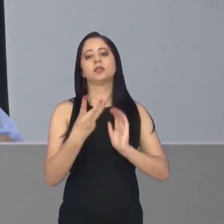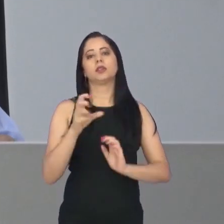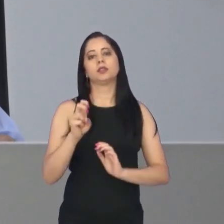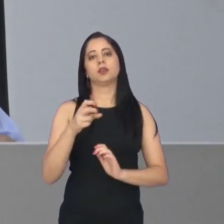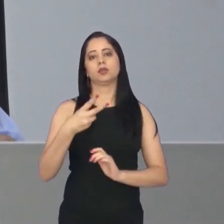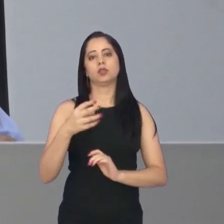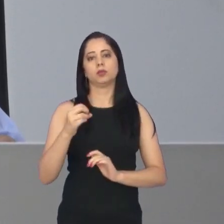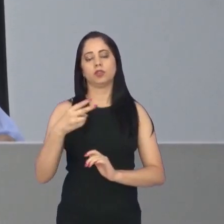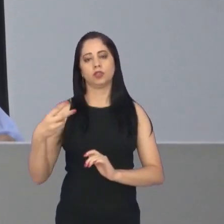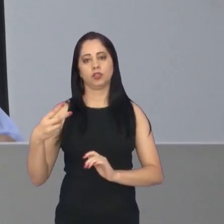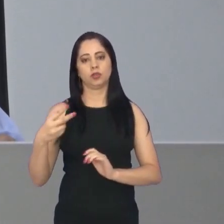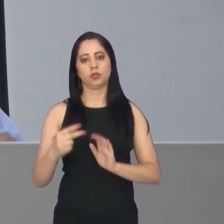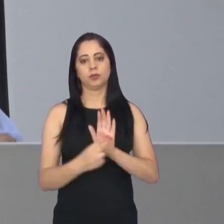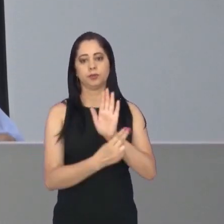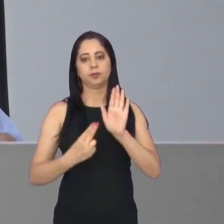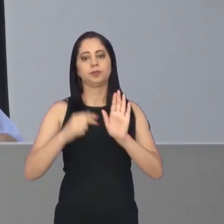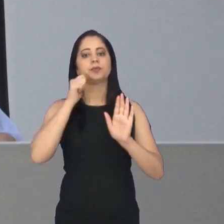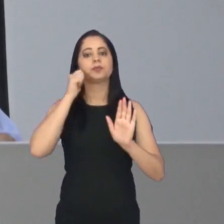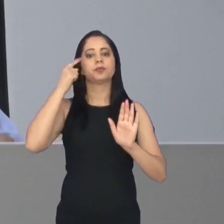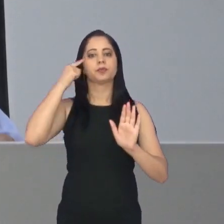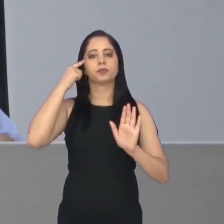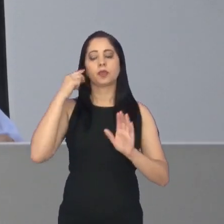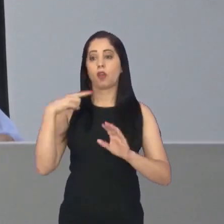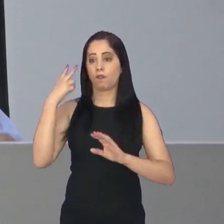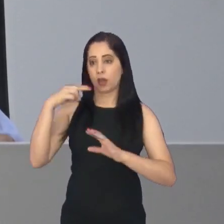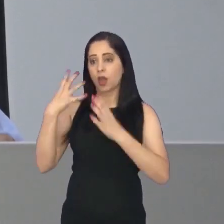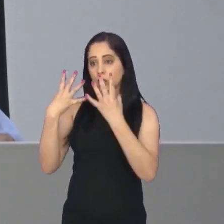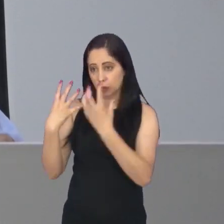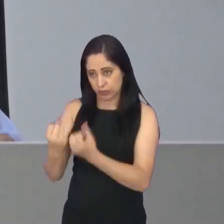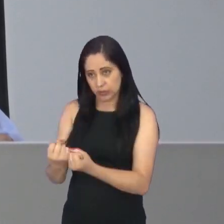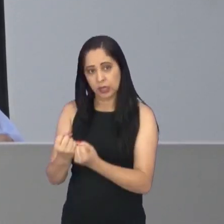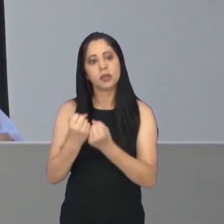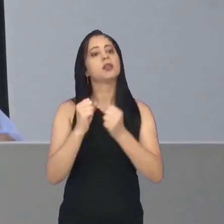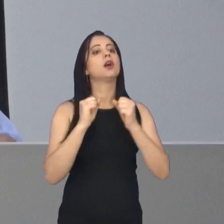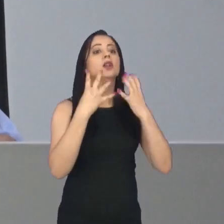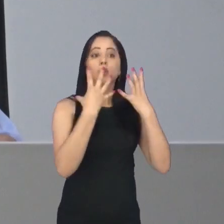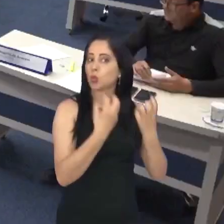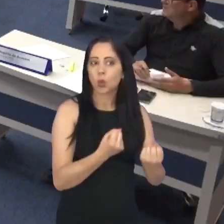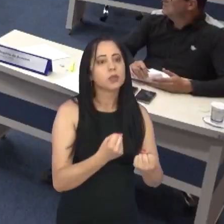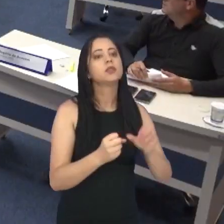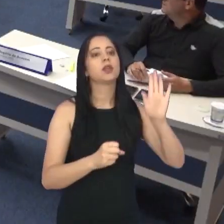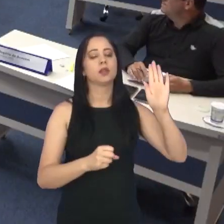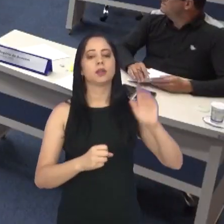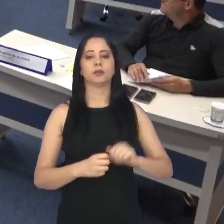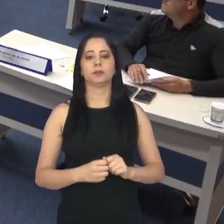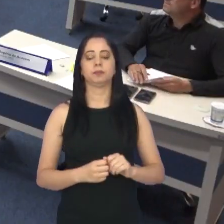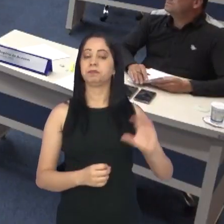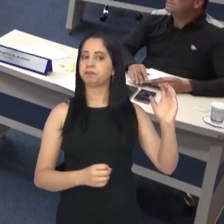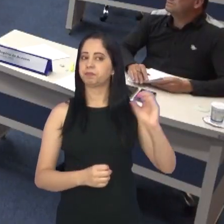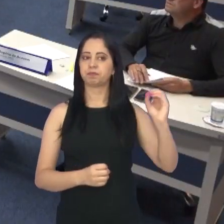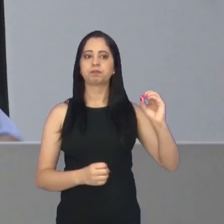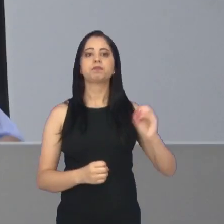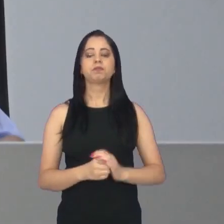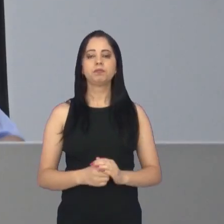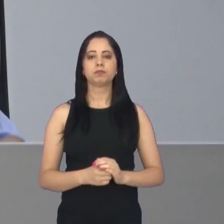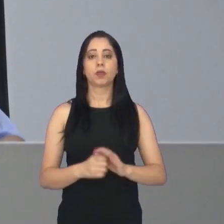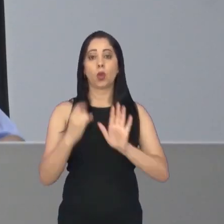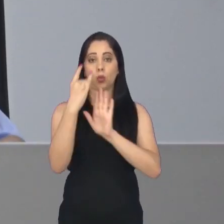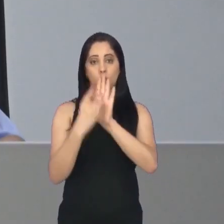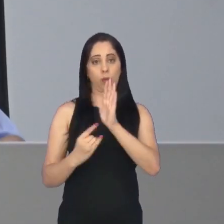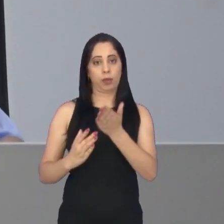35/2022, de autoria da vereadora Amélia Naomi. Vereadores favoráveis, permaneça a comissão. Os contrários se manifestem. Nenhuma manifestação contrária. Aprovado